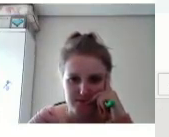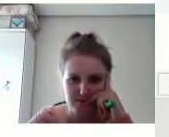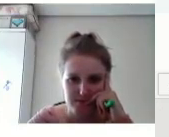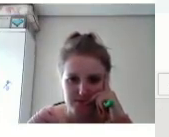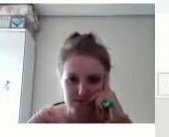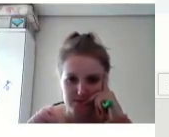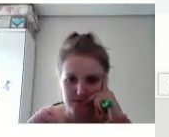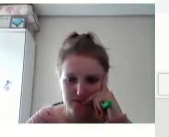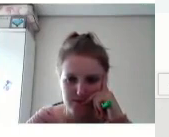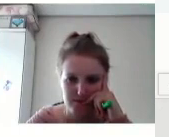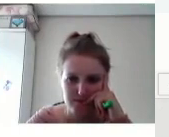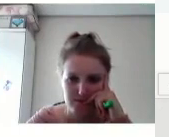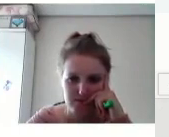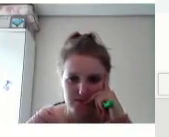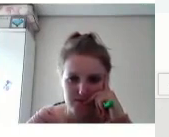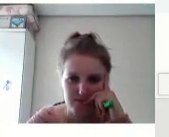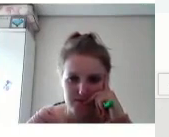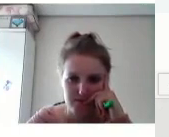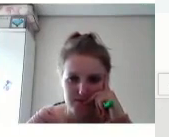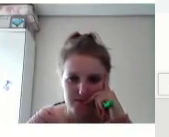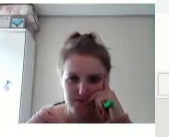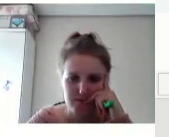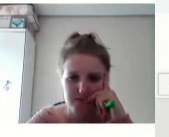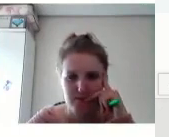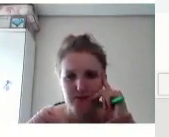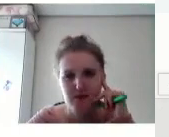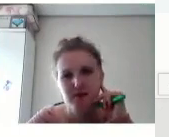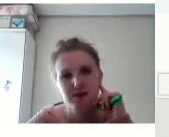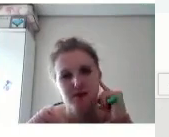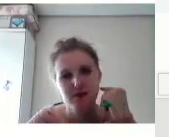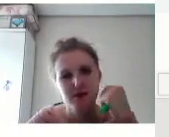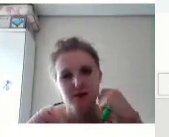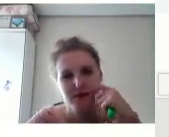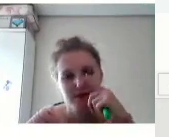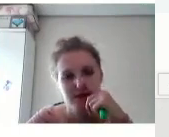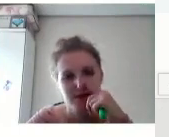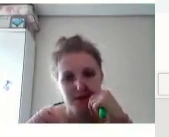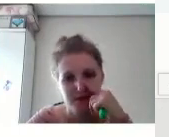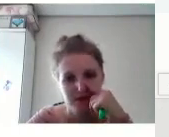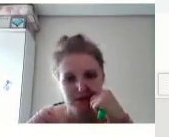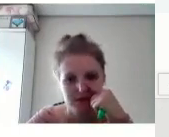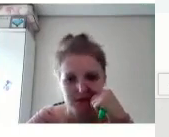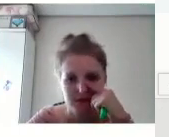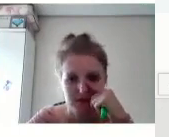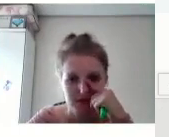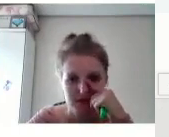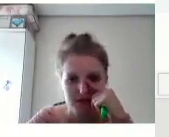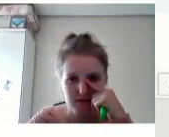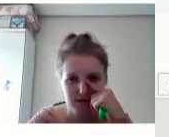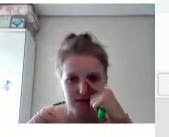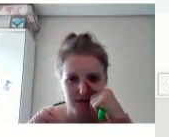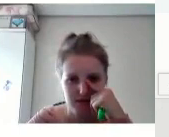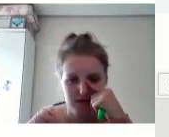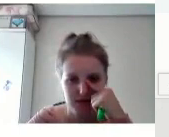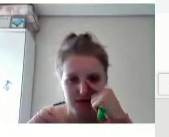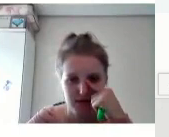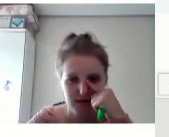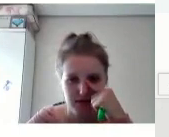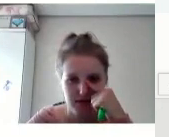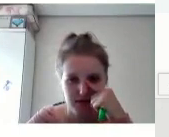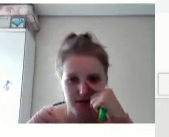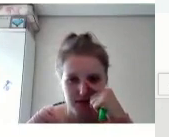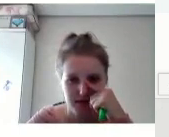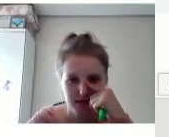temporal do campo, né? Isso é a integração sobre volume, e aqui dentro a gente tem as chamadas